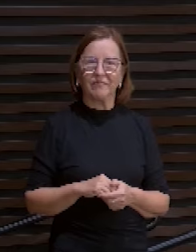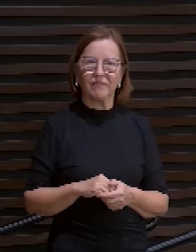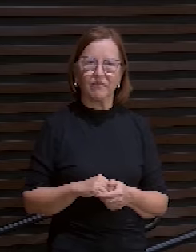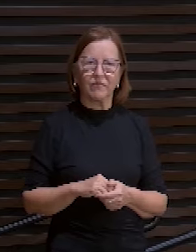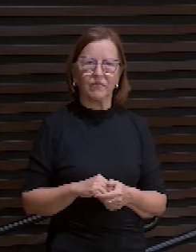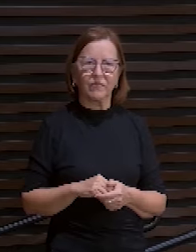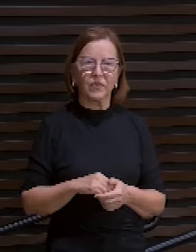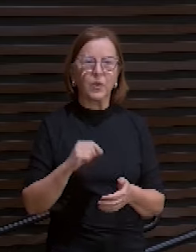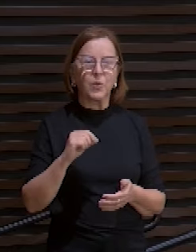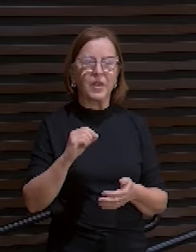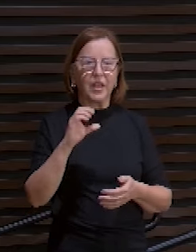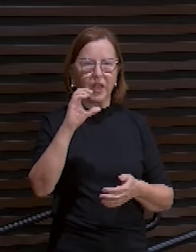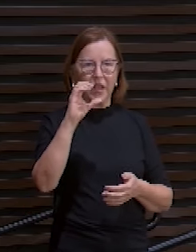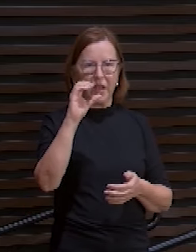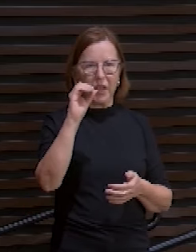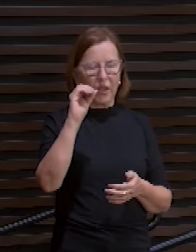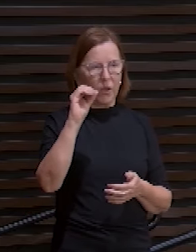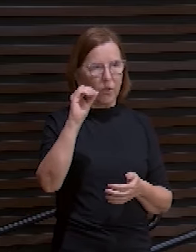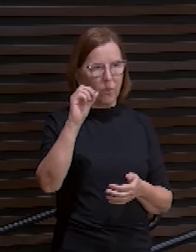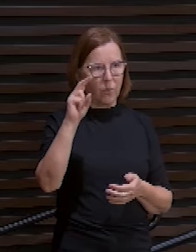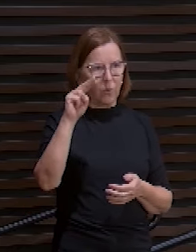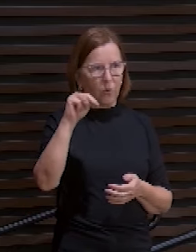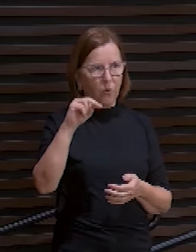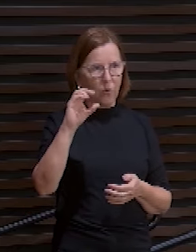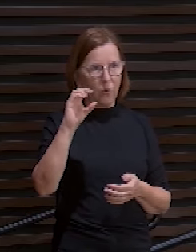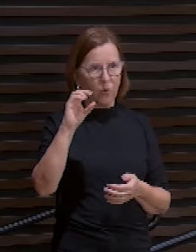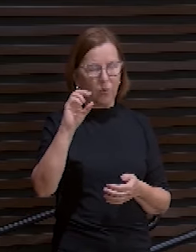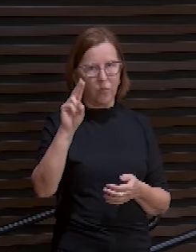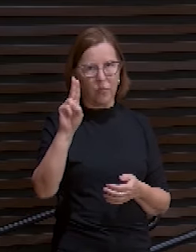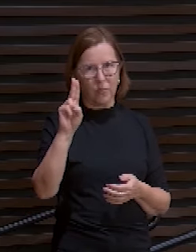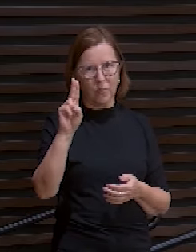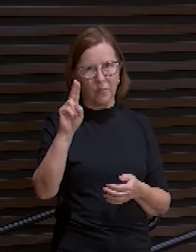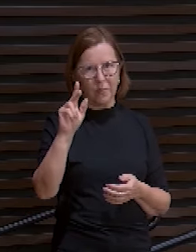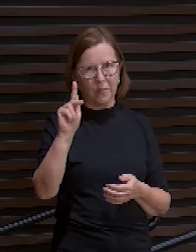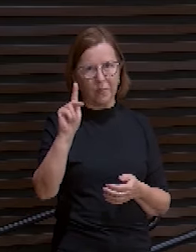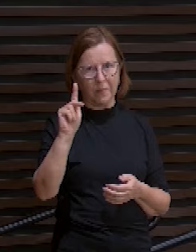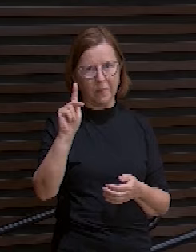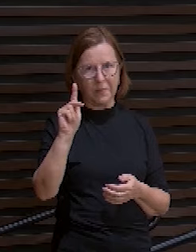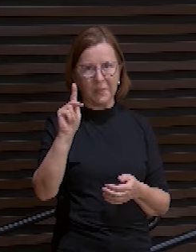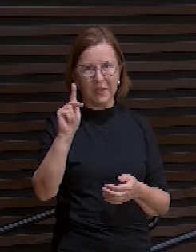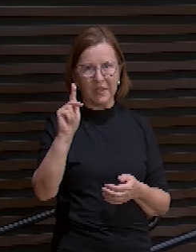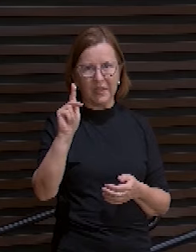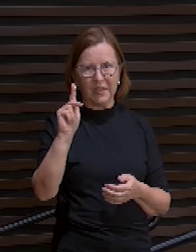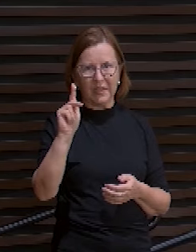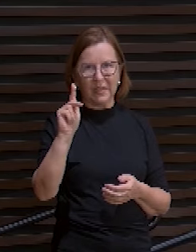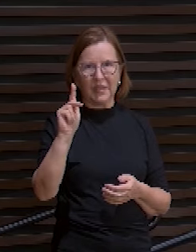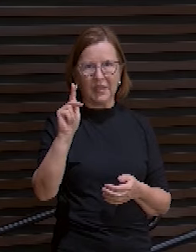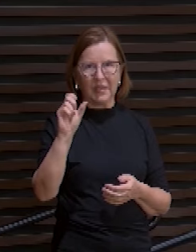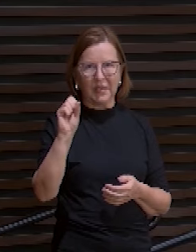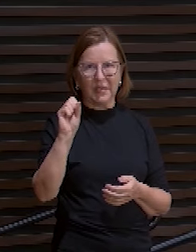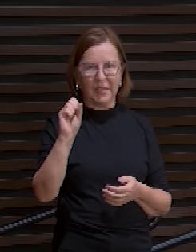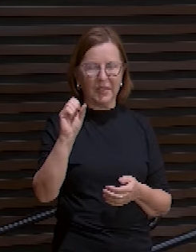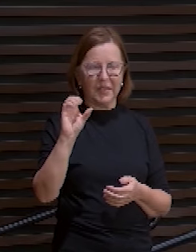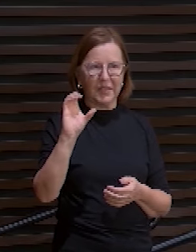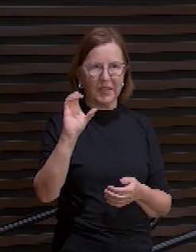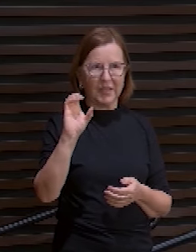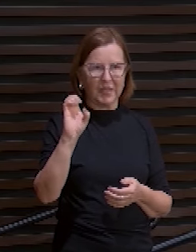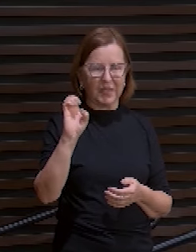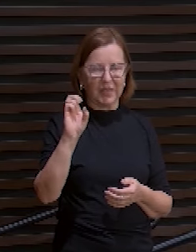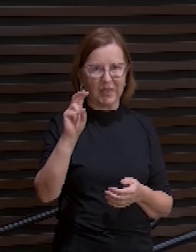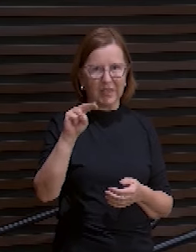O que é concupiscência ou concupiscência da Carne Normalmente quando a gente olha para essa